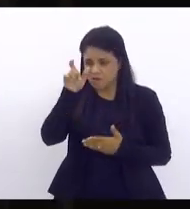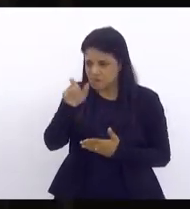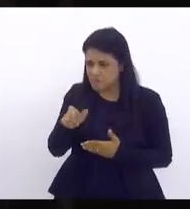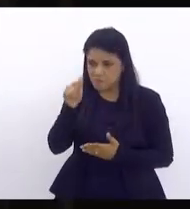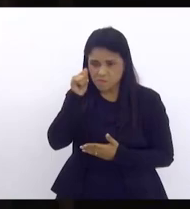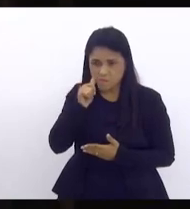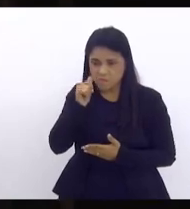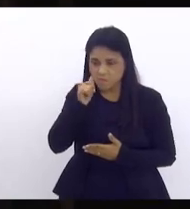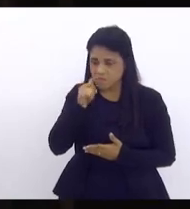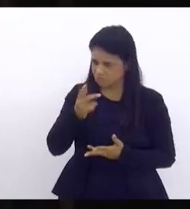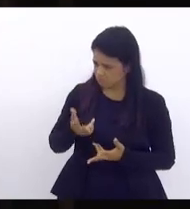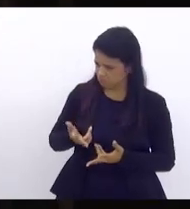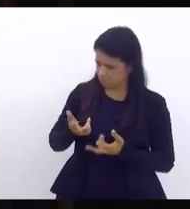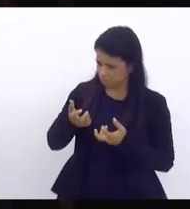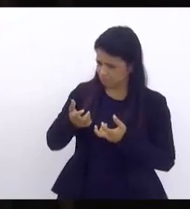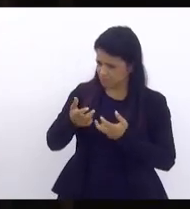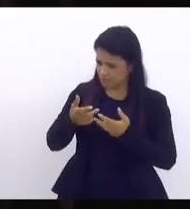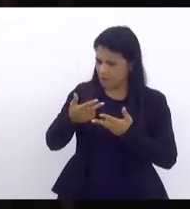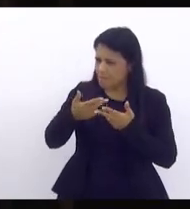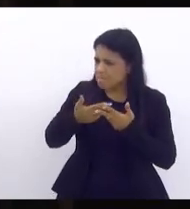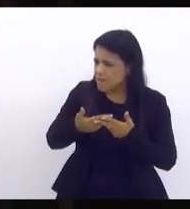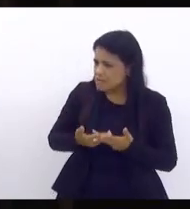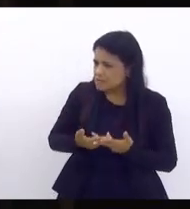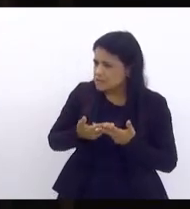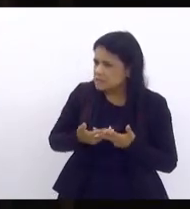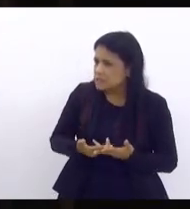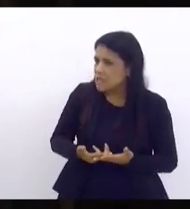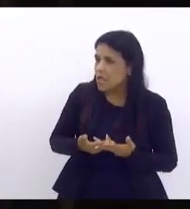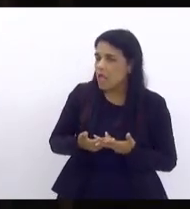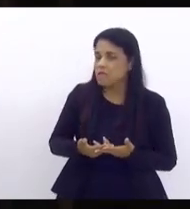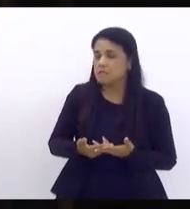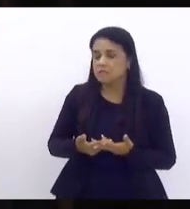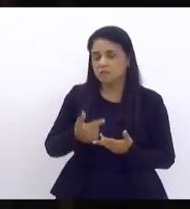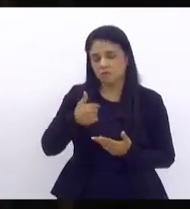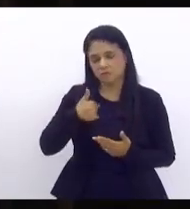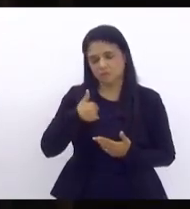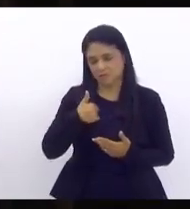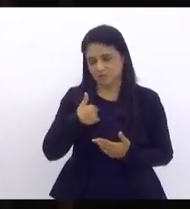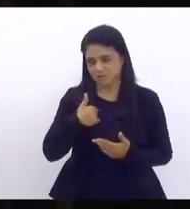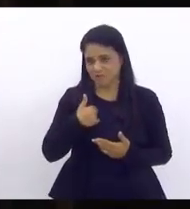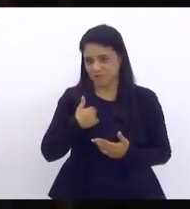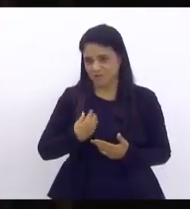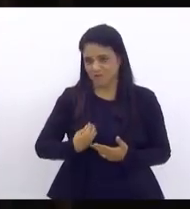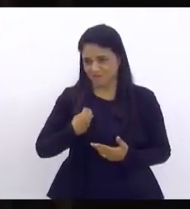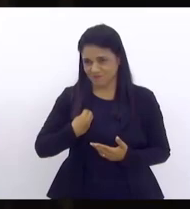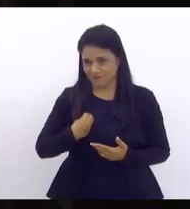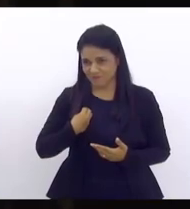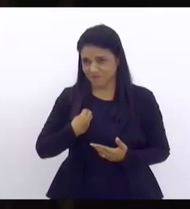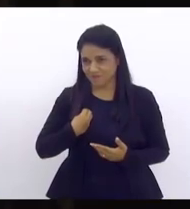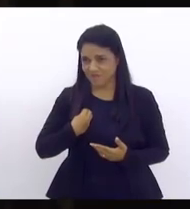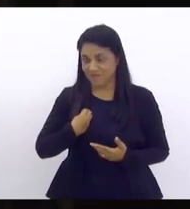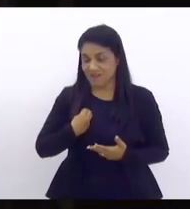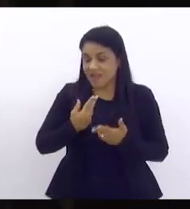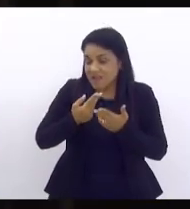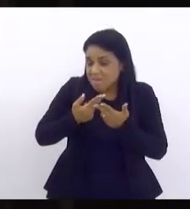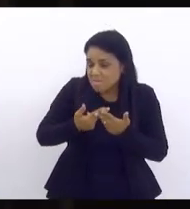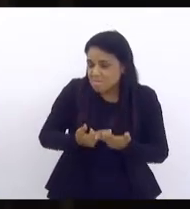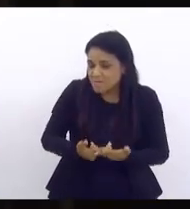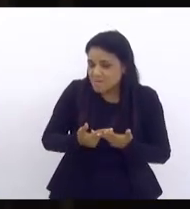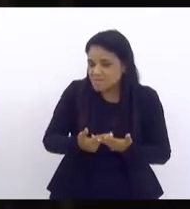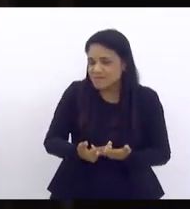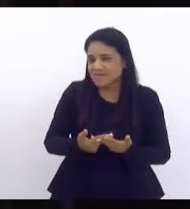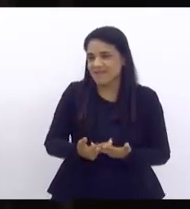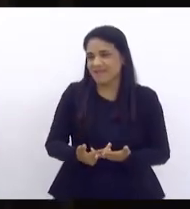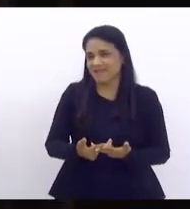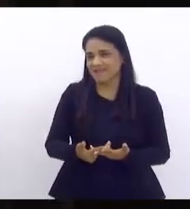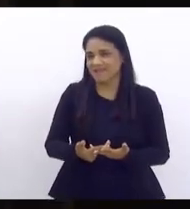muito mais, e eu percebia a paciência da Gorete na minha vida, a paciência que ela tinha comigo.